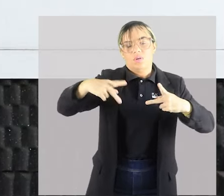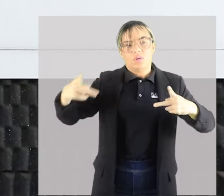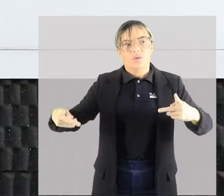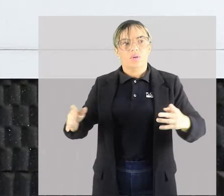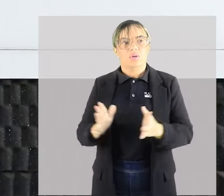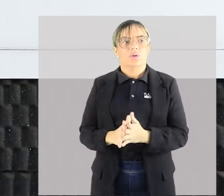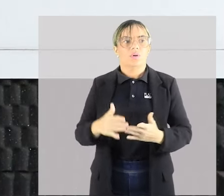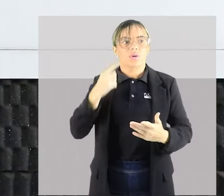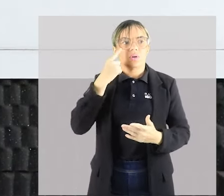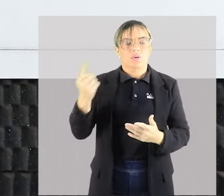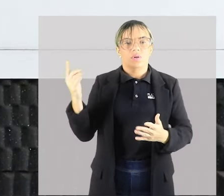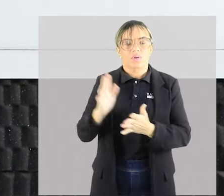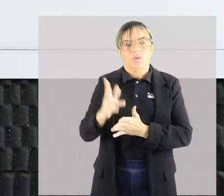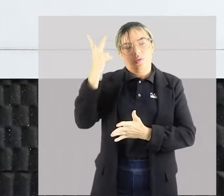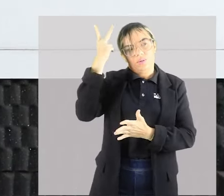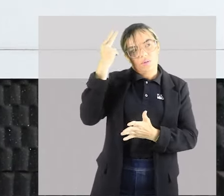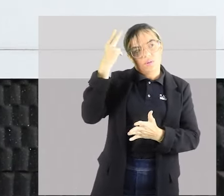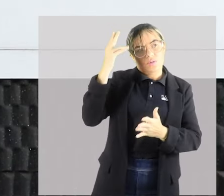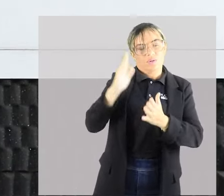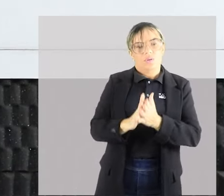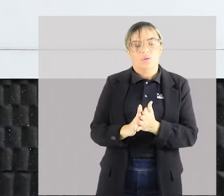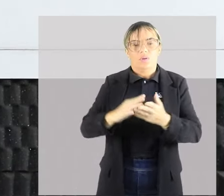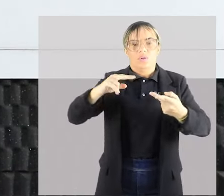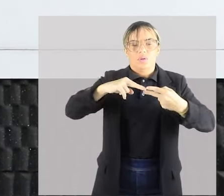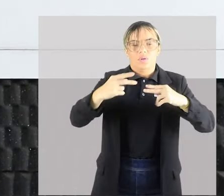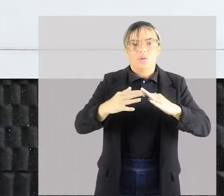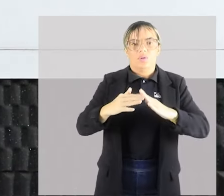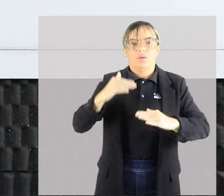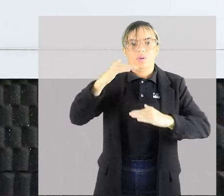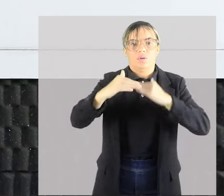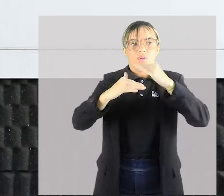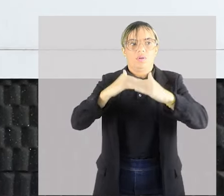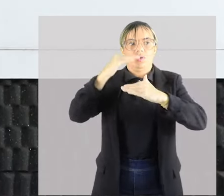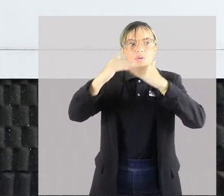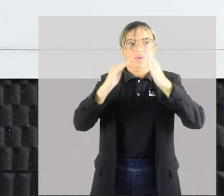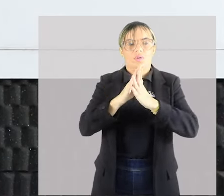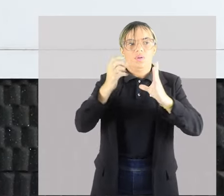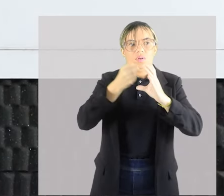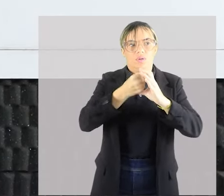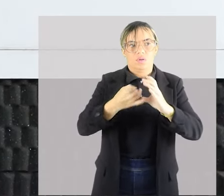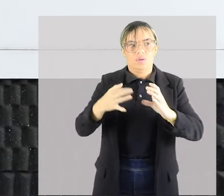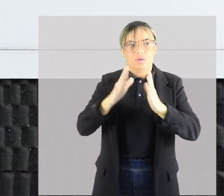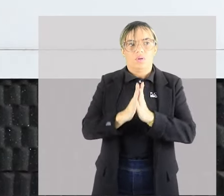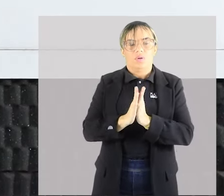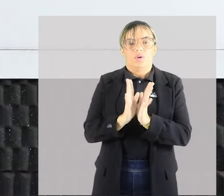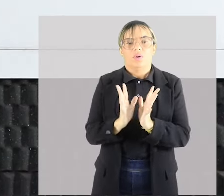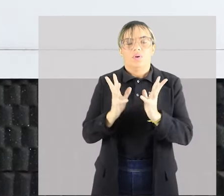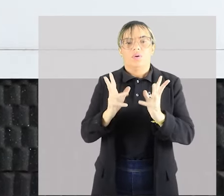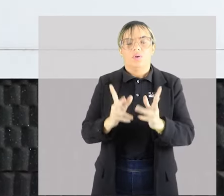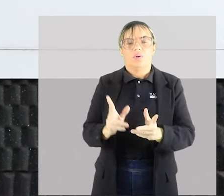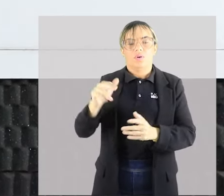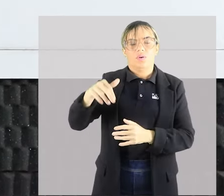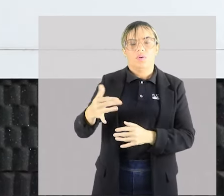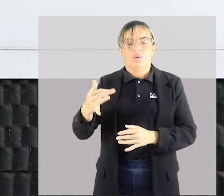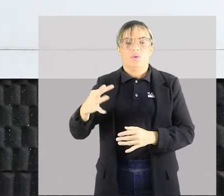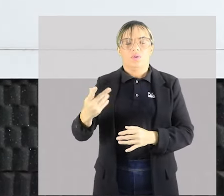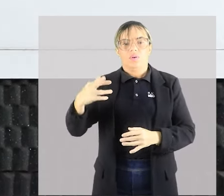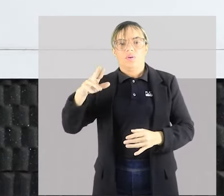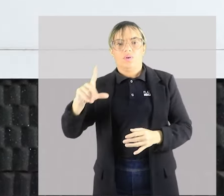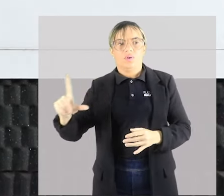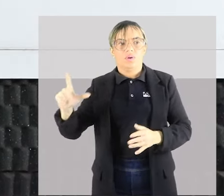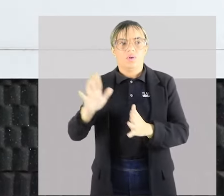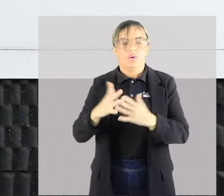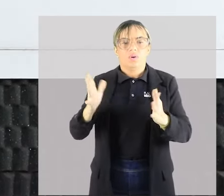gente geralmente é que o código genético ele tem uma característica de ser Universal né Ou seja